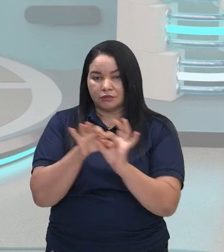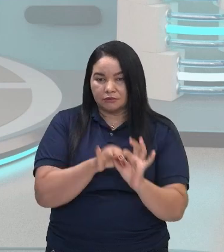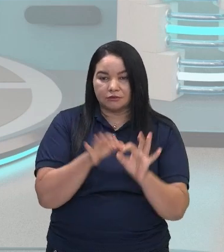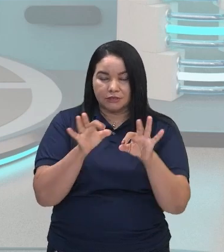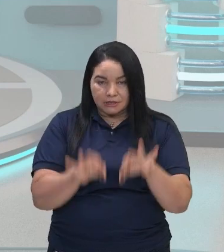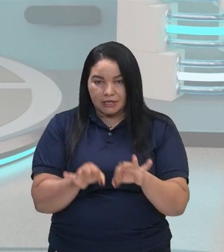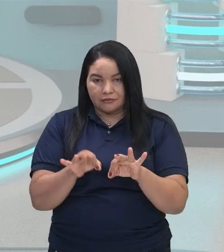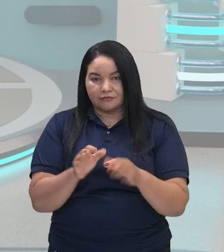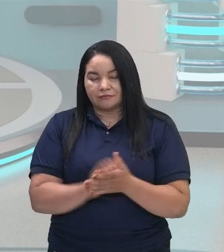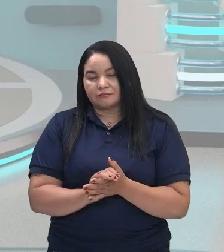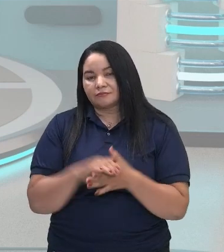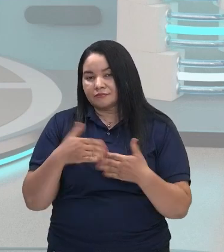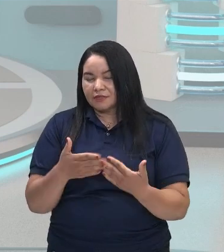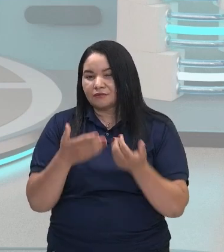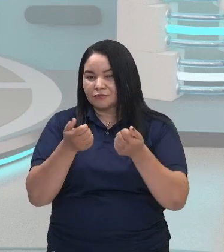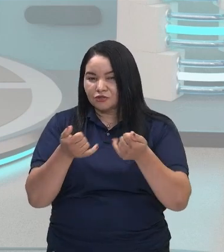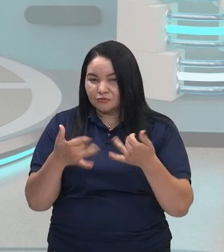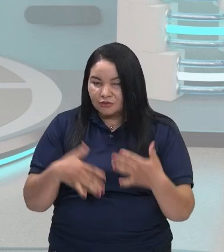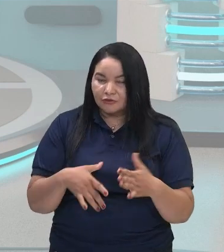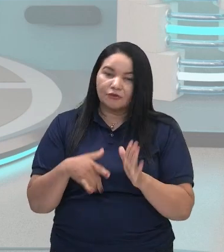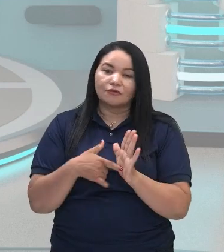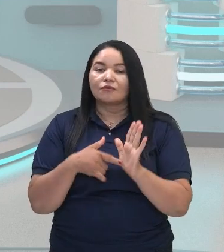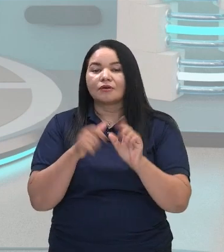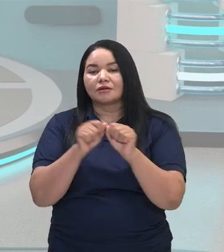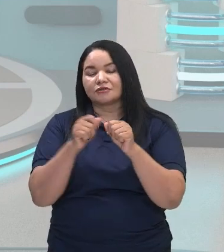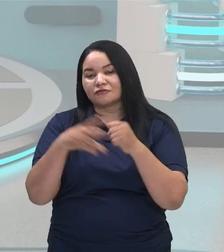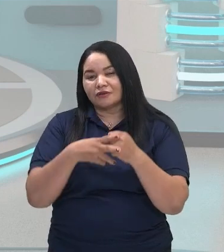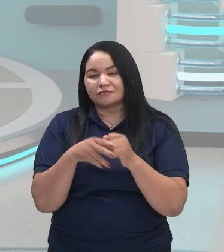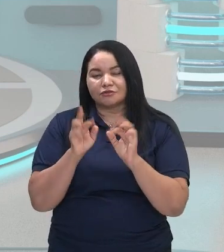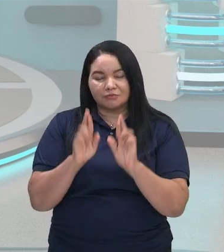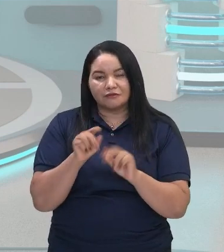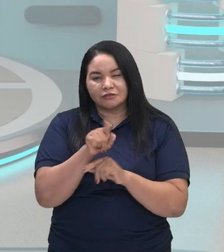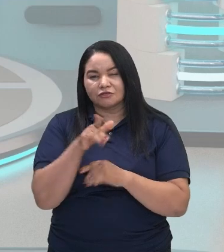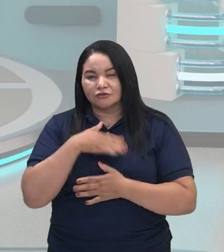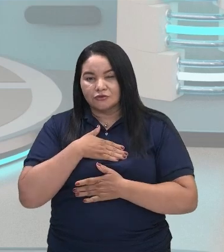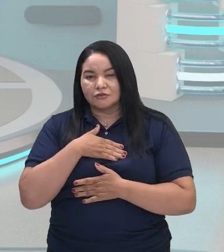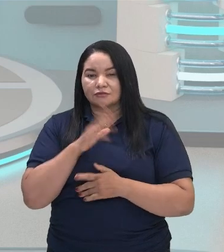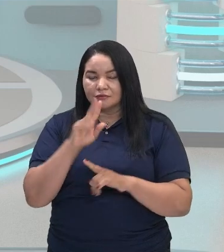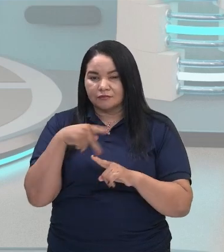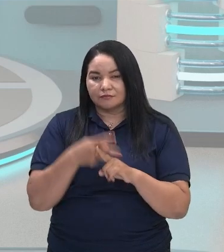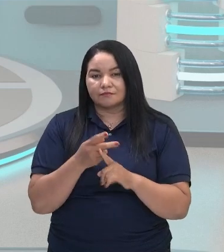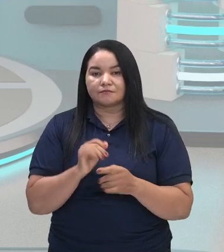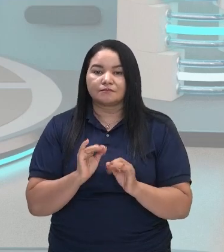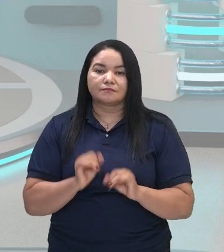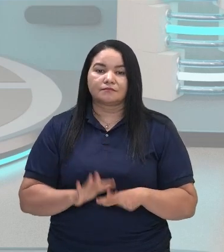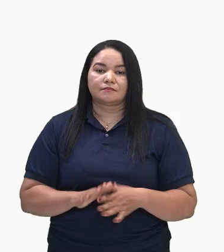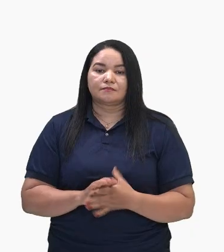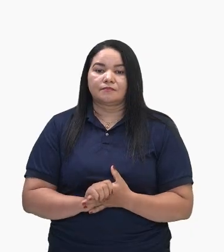Gente, então, falamos bastante sobre os advérbios, eu espero que vocês tenham gostado e a gente vai ficando por aqui.